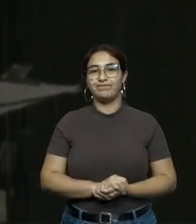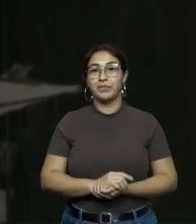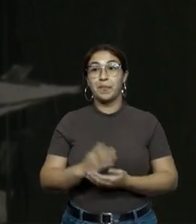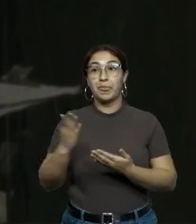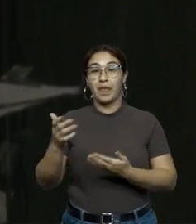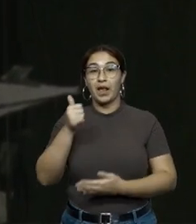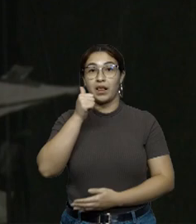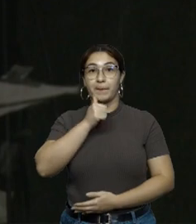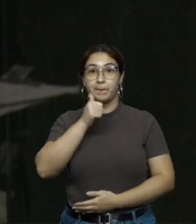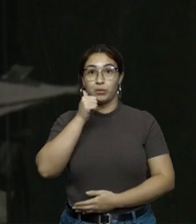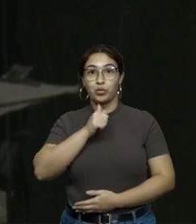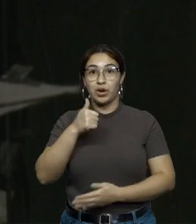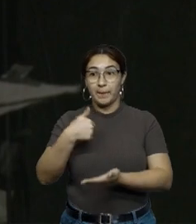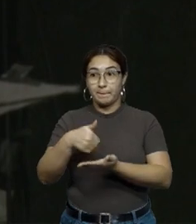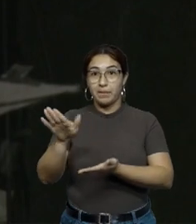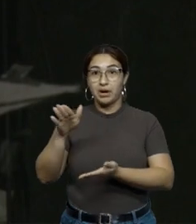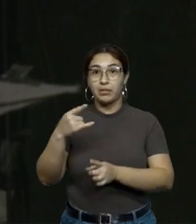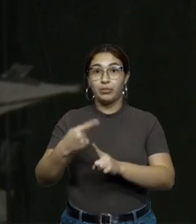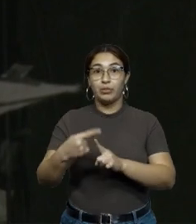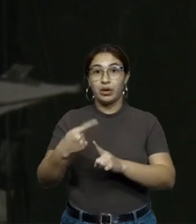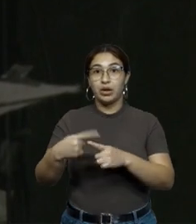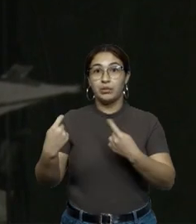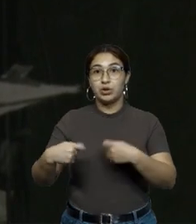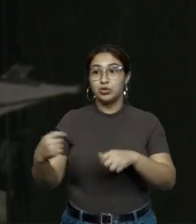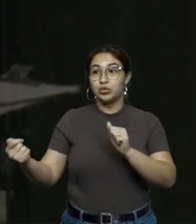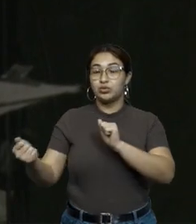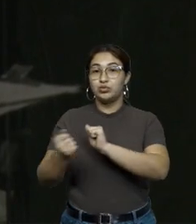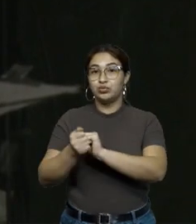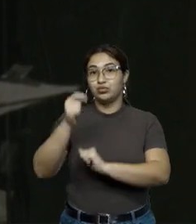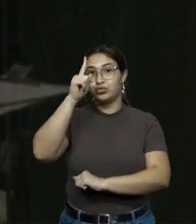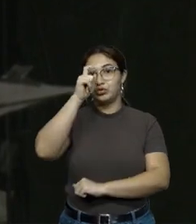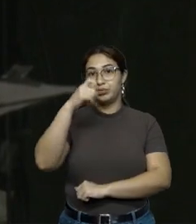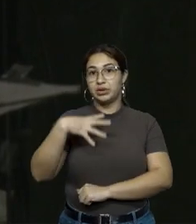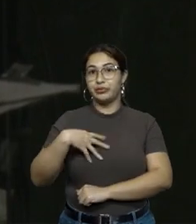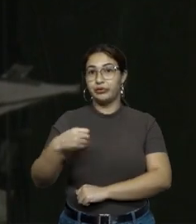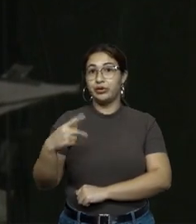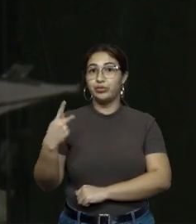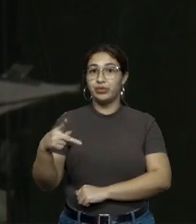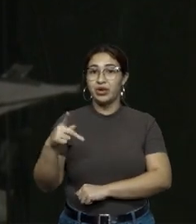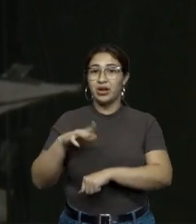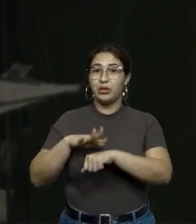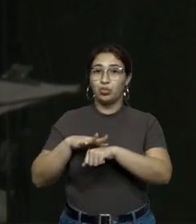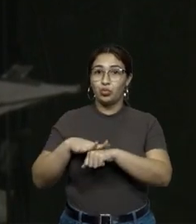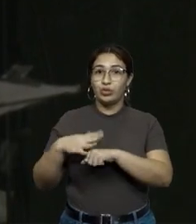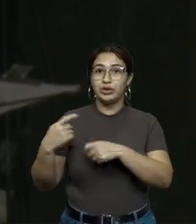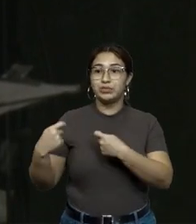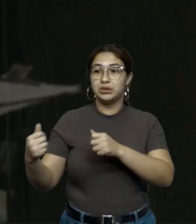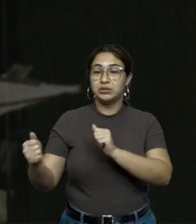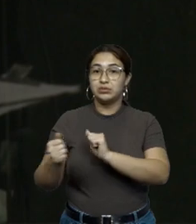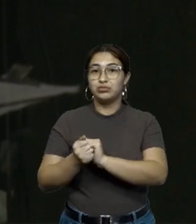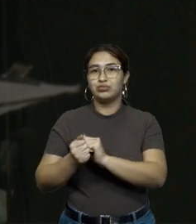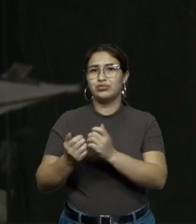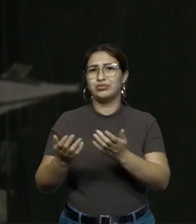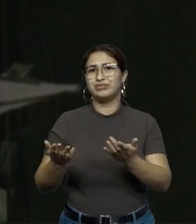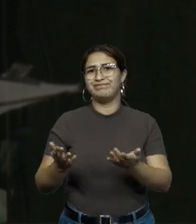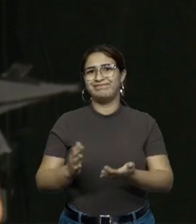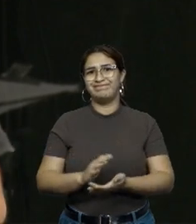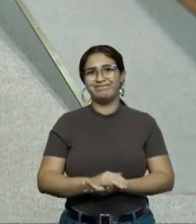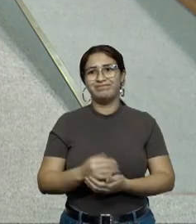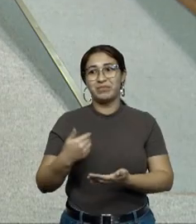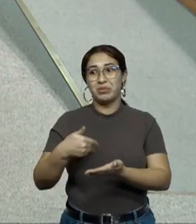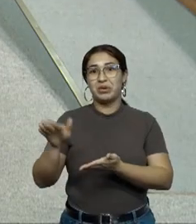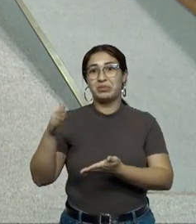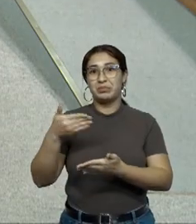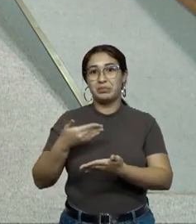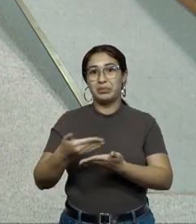mãe que foi mandado embora no dia que teve que enterrar o seu filho né No dia que o filho estava doente no dia que a filha estava doido né então era essa